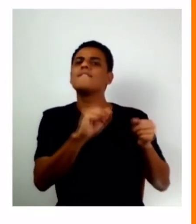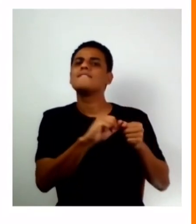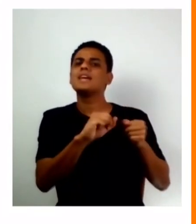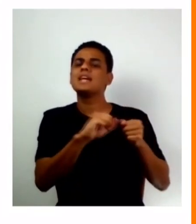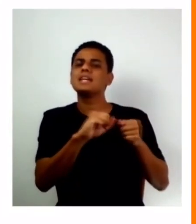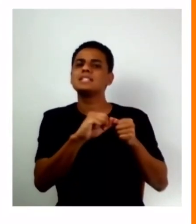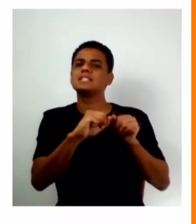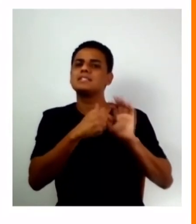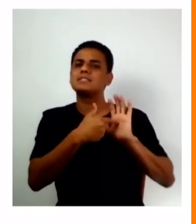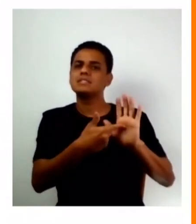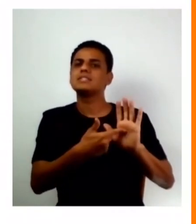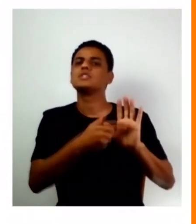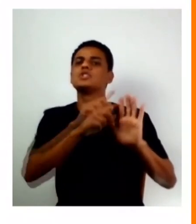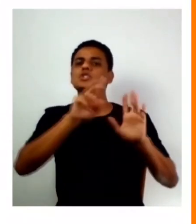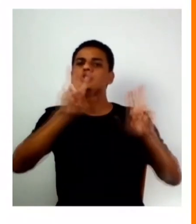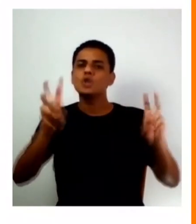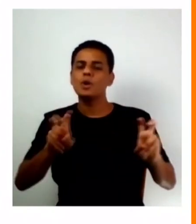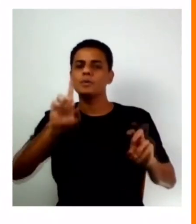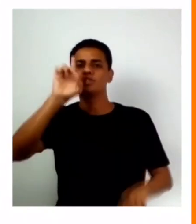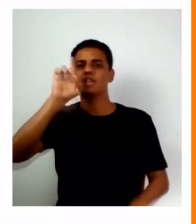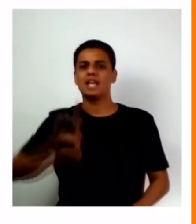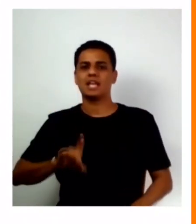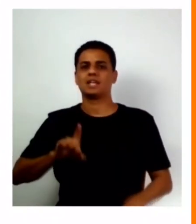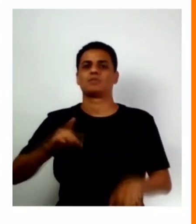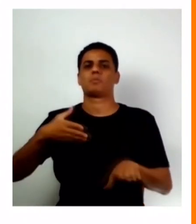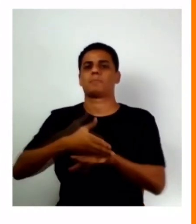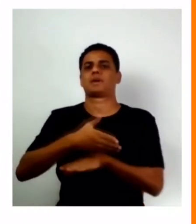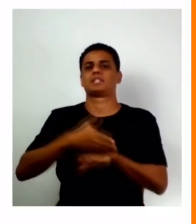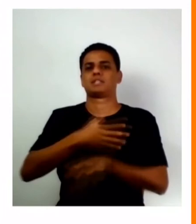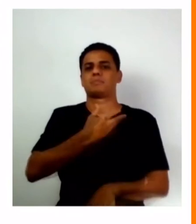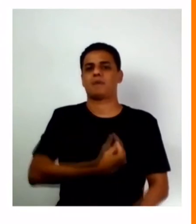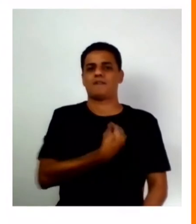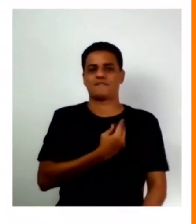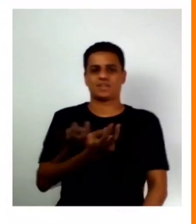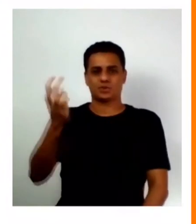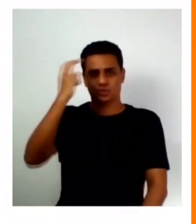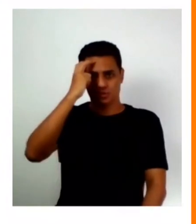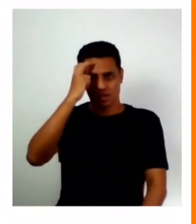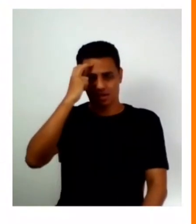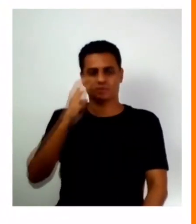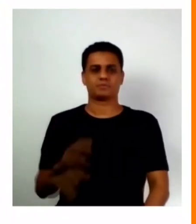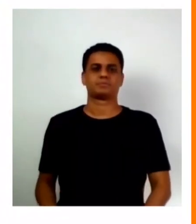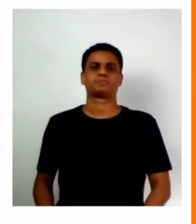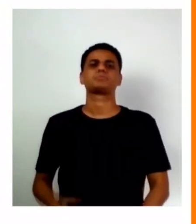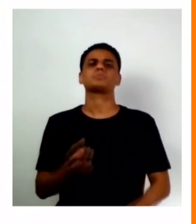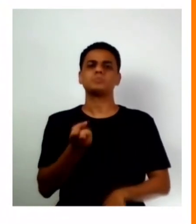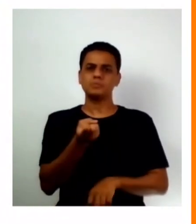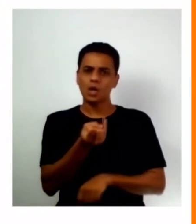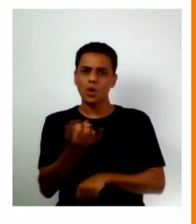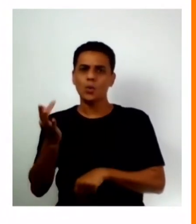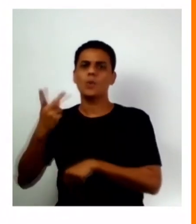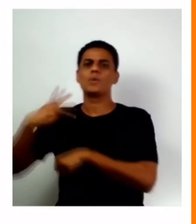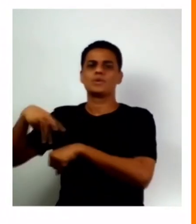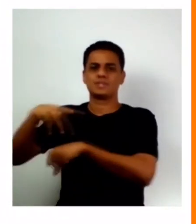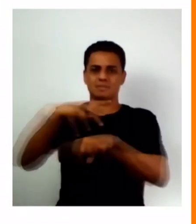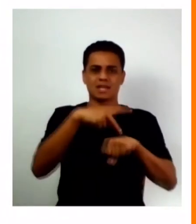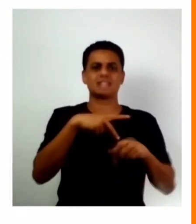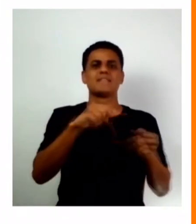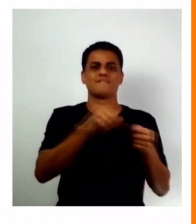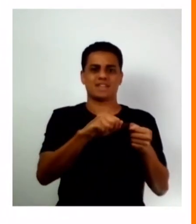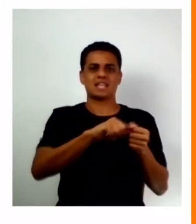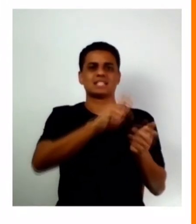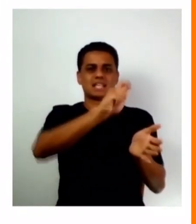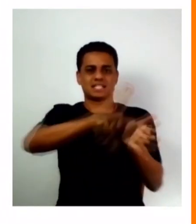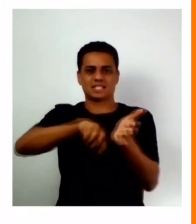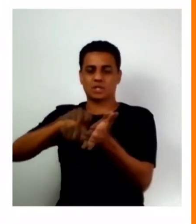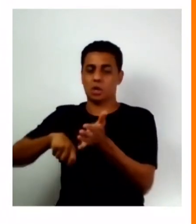cultural. Este tratado o han firmado alguns países mas o Brasil não o ha firmado. Tampouco